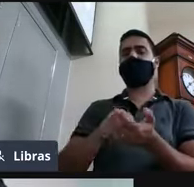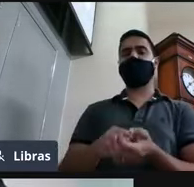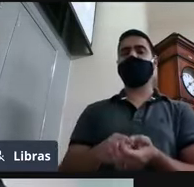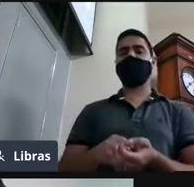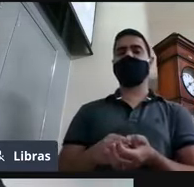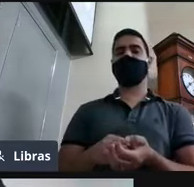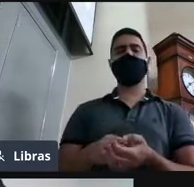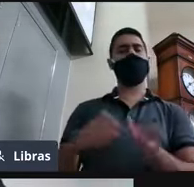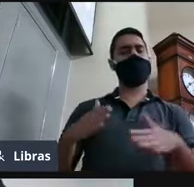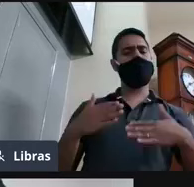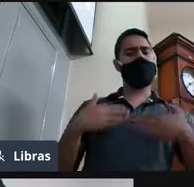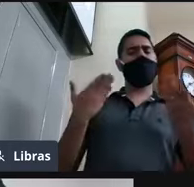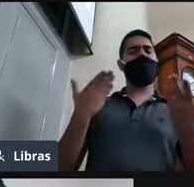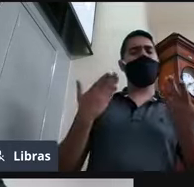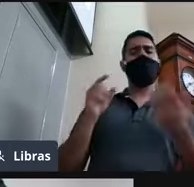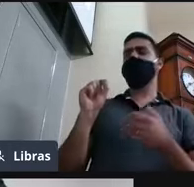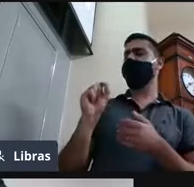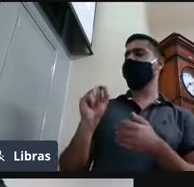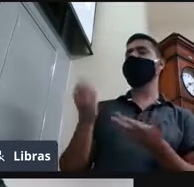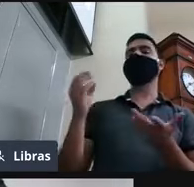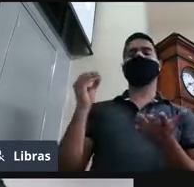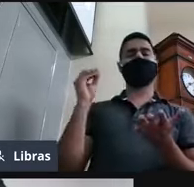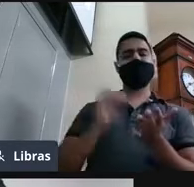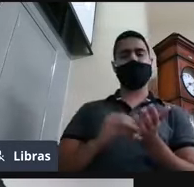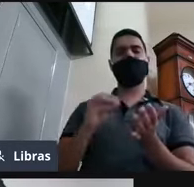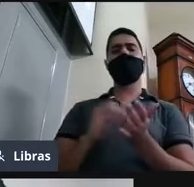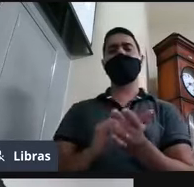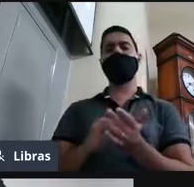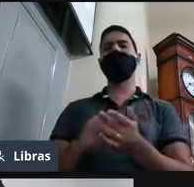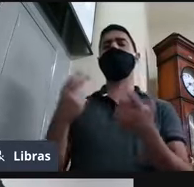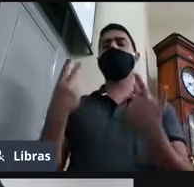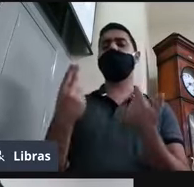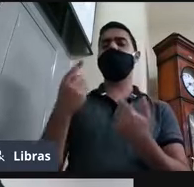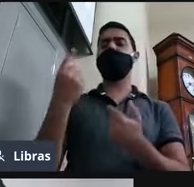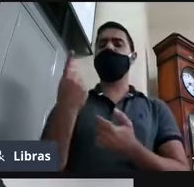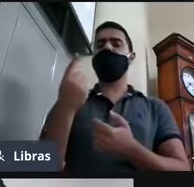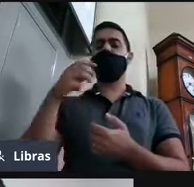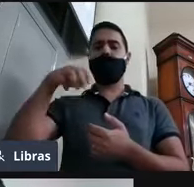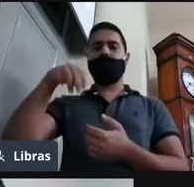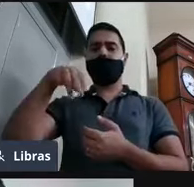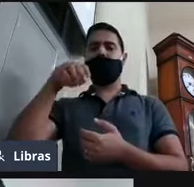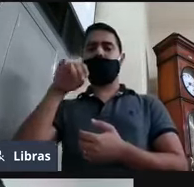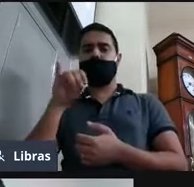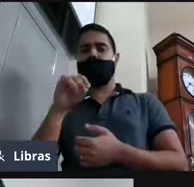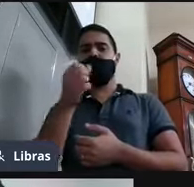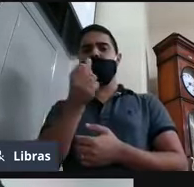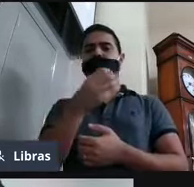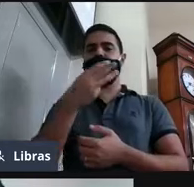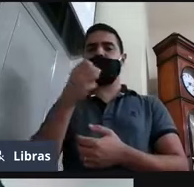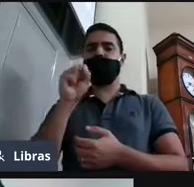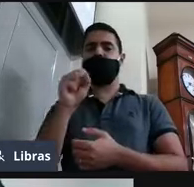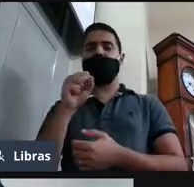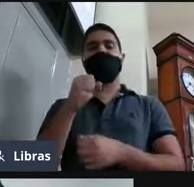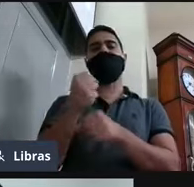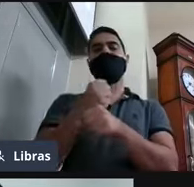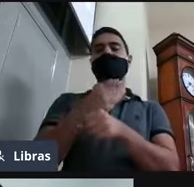qual foi a surpresa do Tribunal de Contas? Faltou exatamente 1.631.000 no ano de